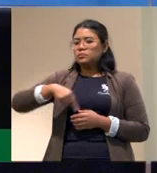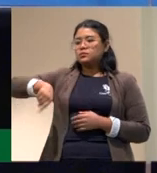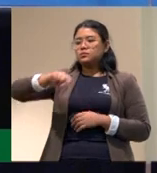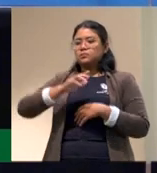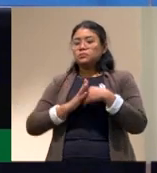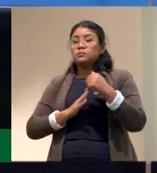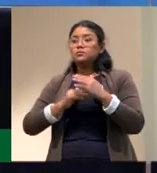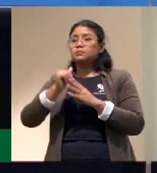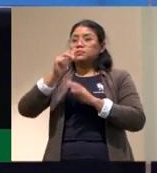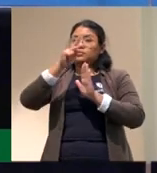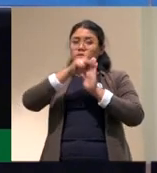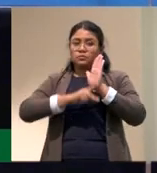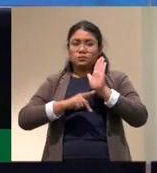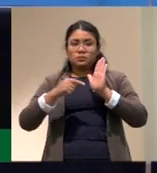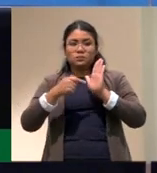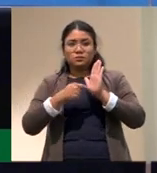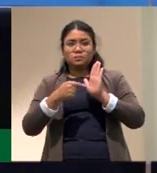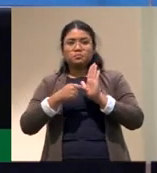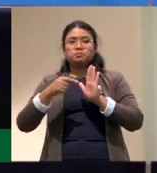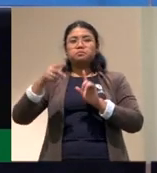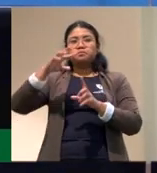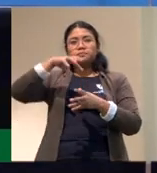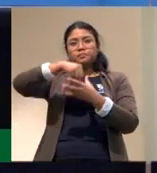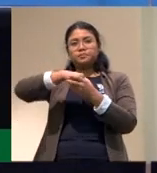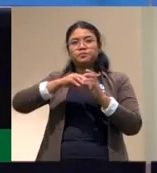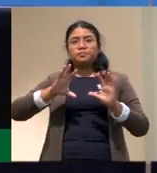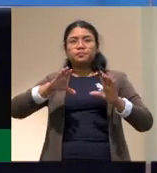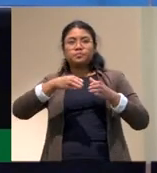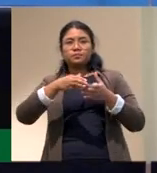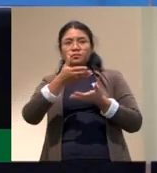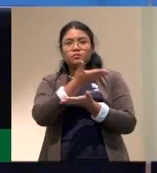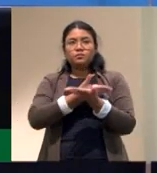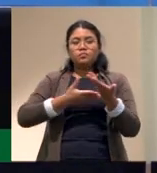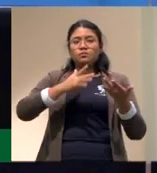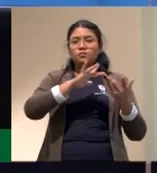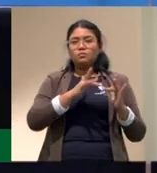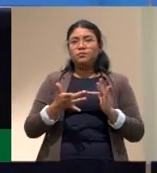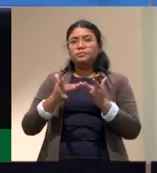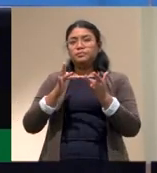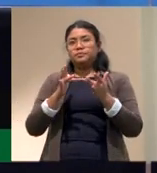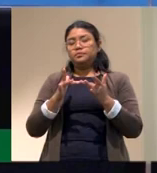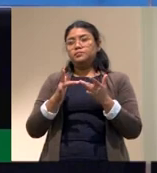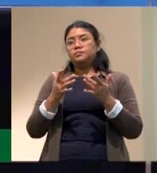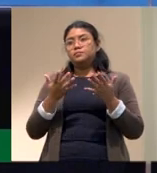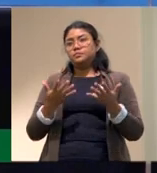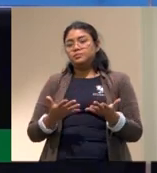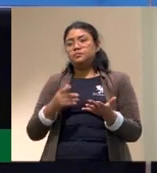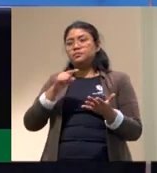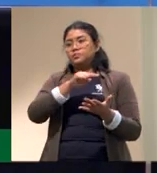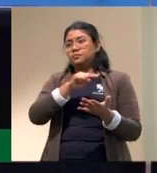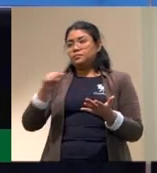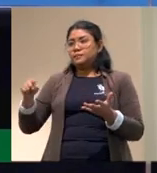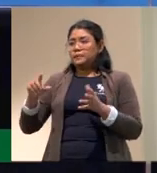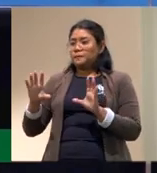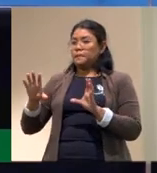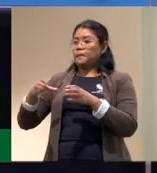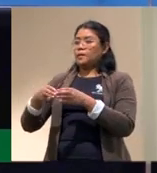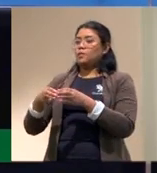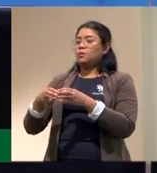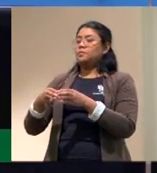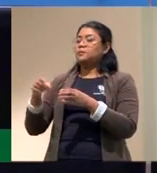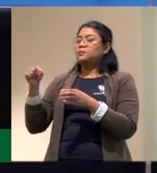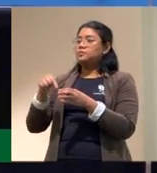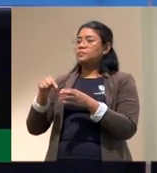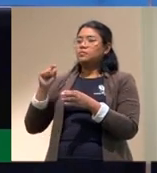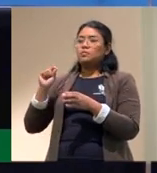projeto de planejamento no coletivo. Até porque, nesse coletivo, o que